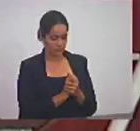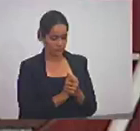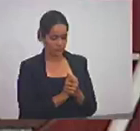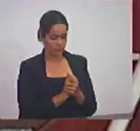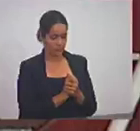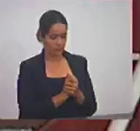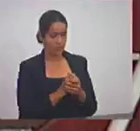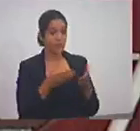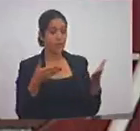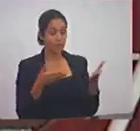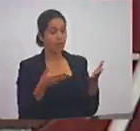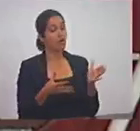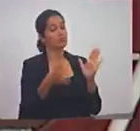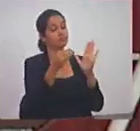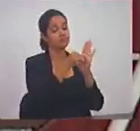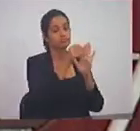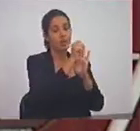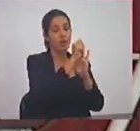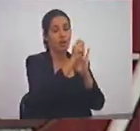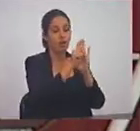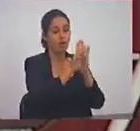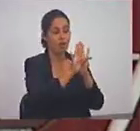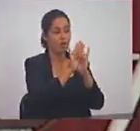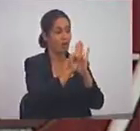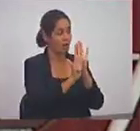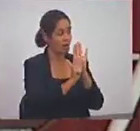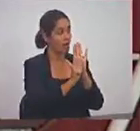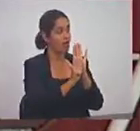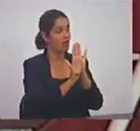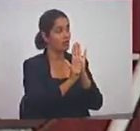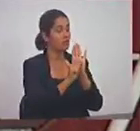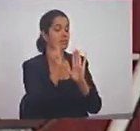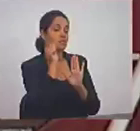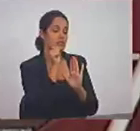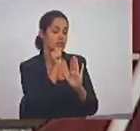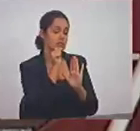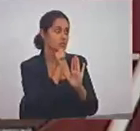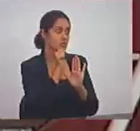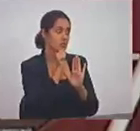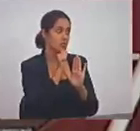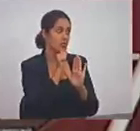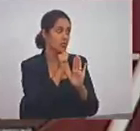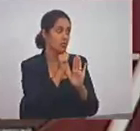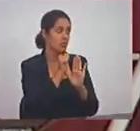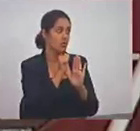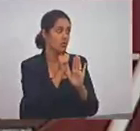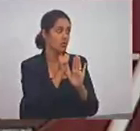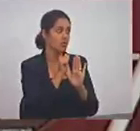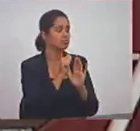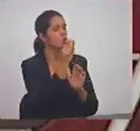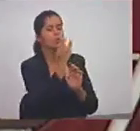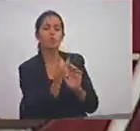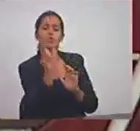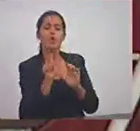consignada em ata voto de congratulação à senhora Ilza Pontes da Encarnação, com a titulação Gente que Faz,